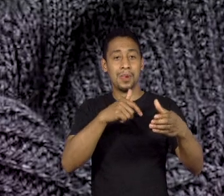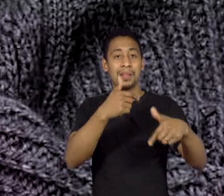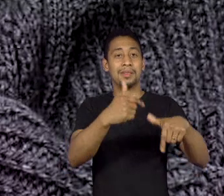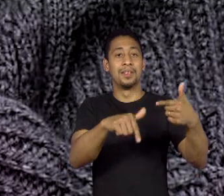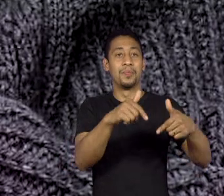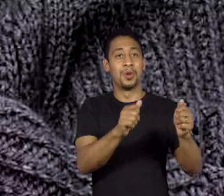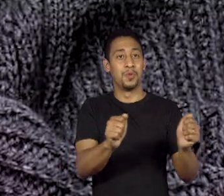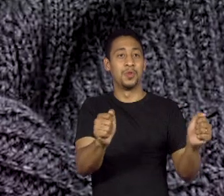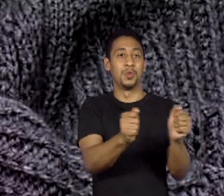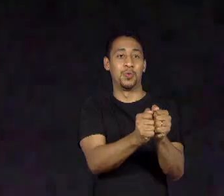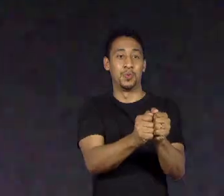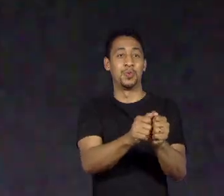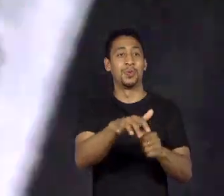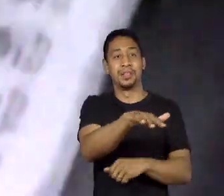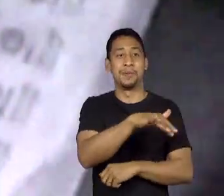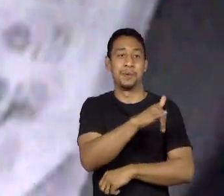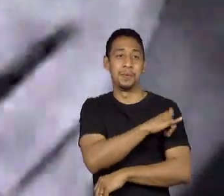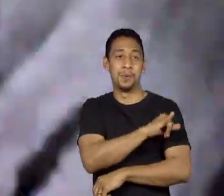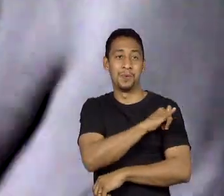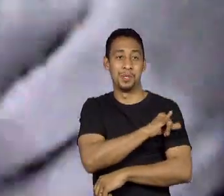no Rio de Janeiro.